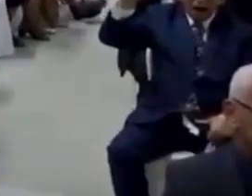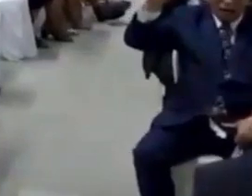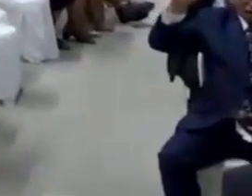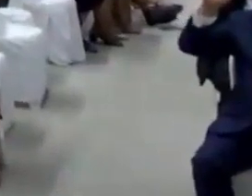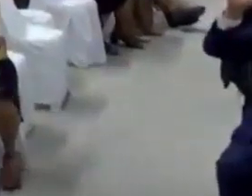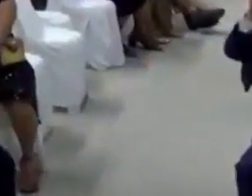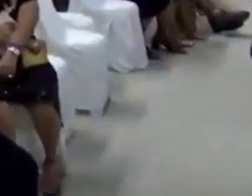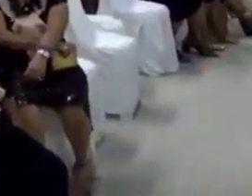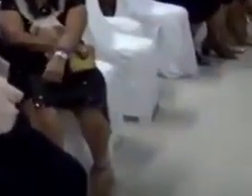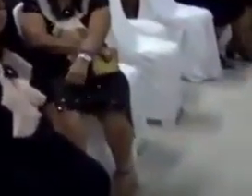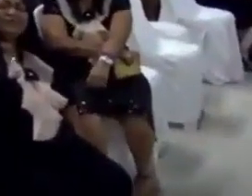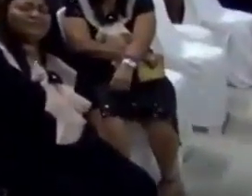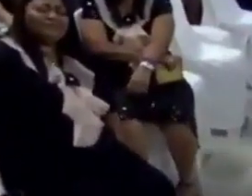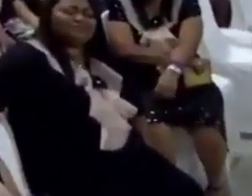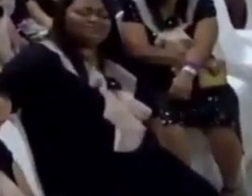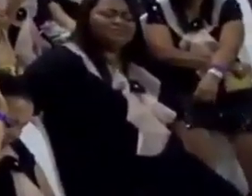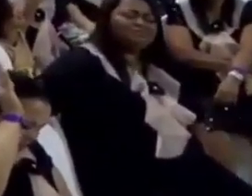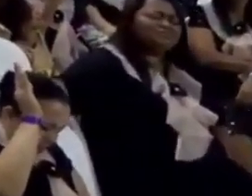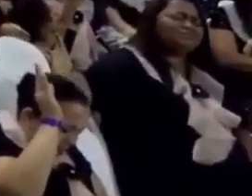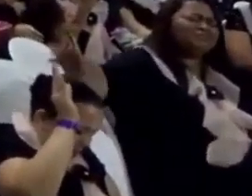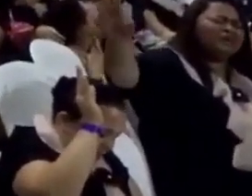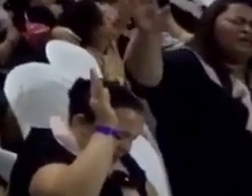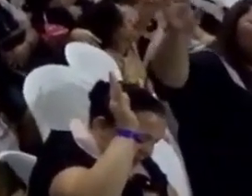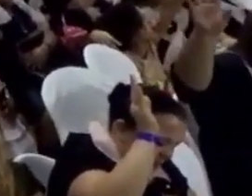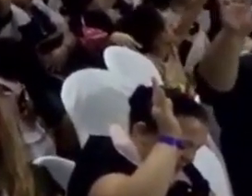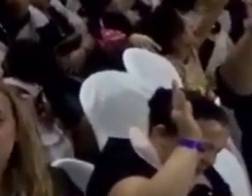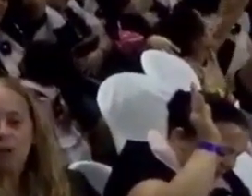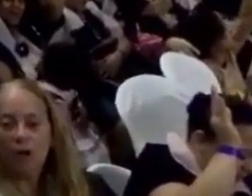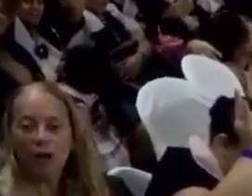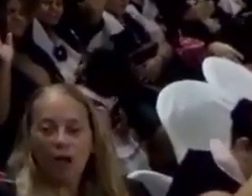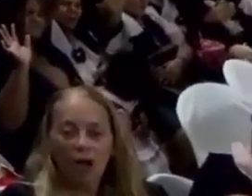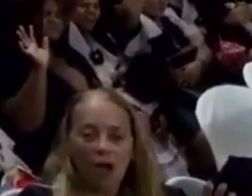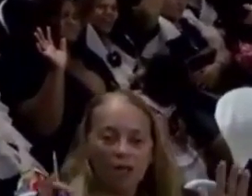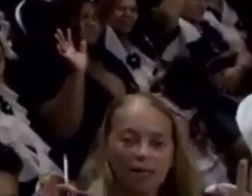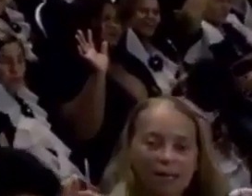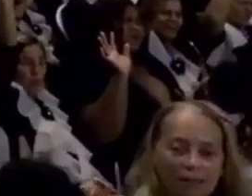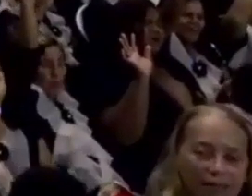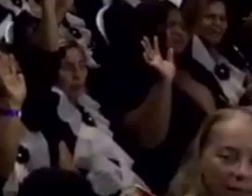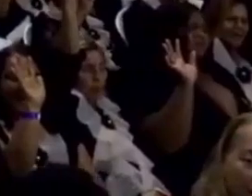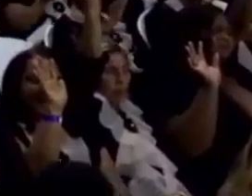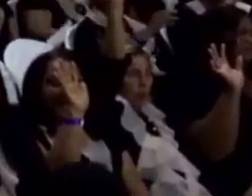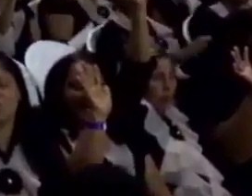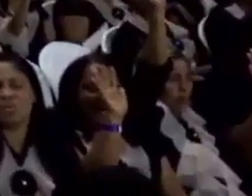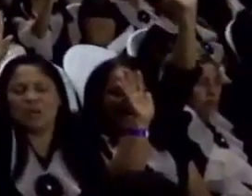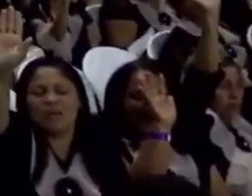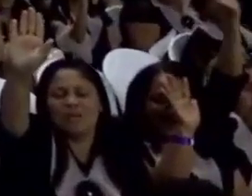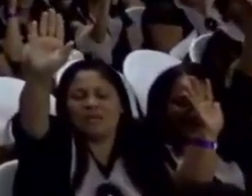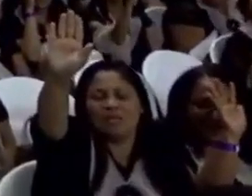nação. Quem crê nisso, adore ao Senhor.